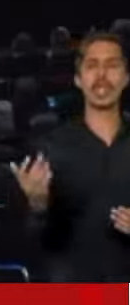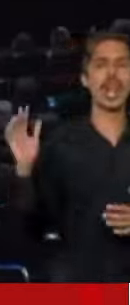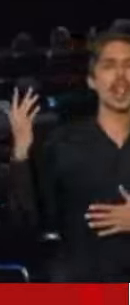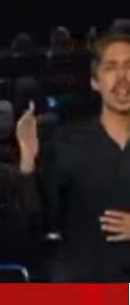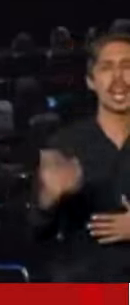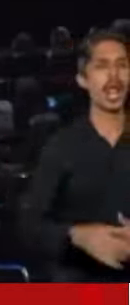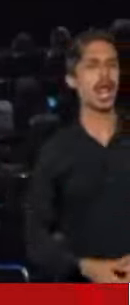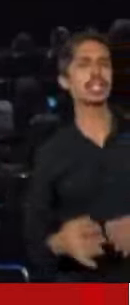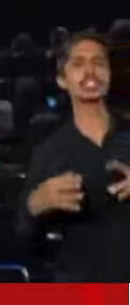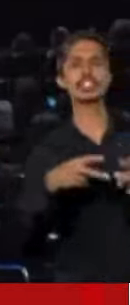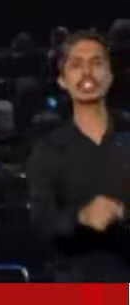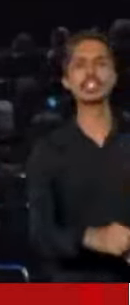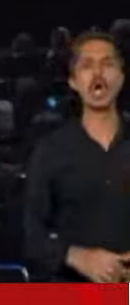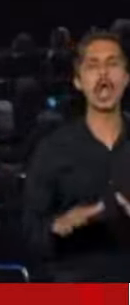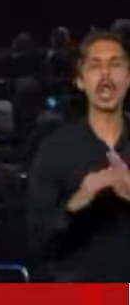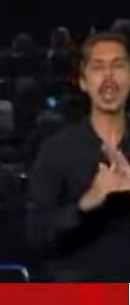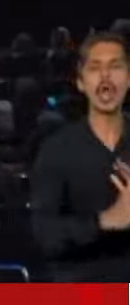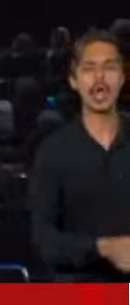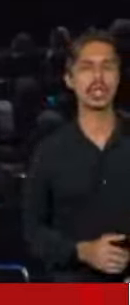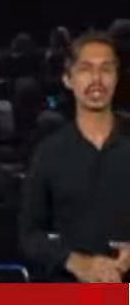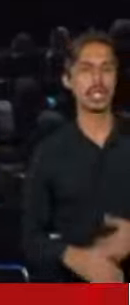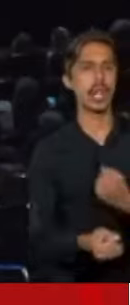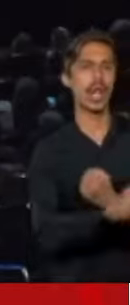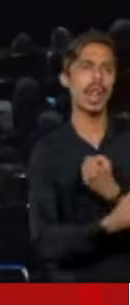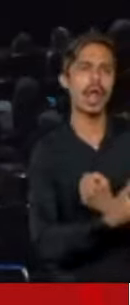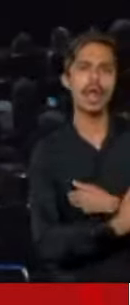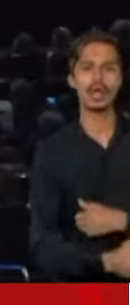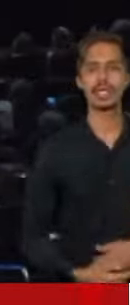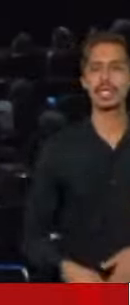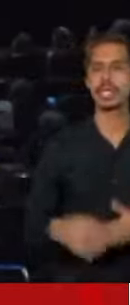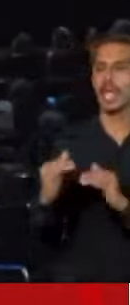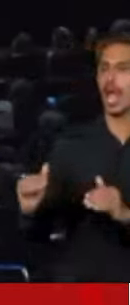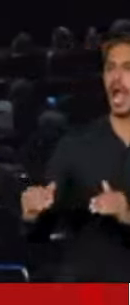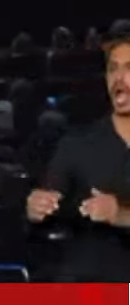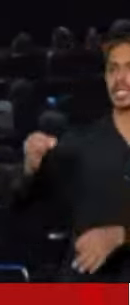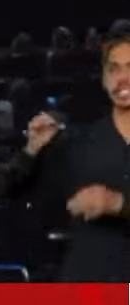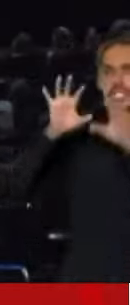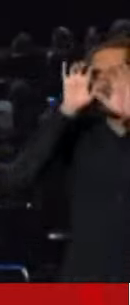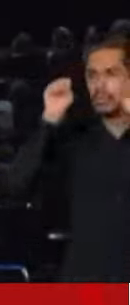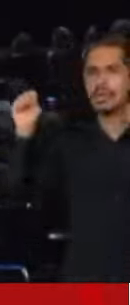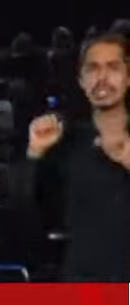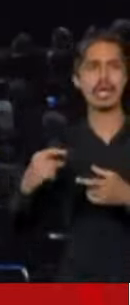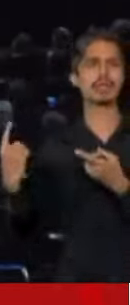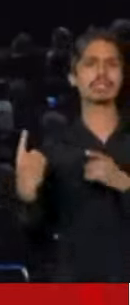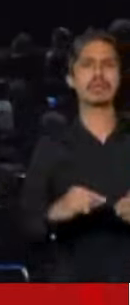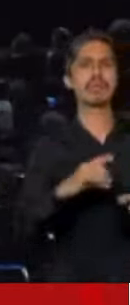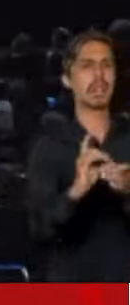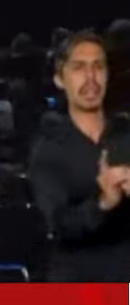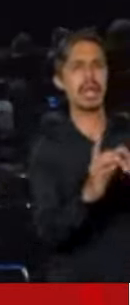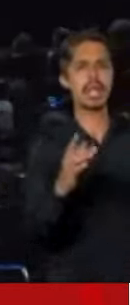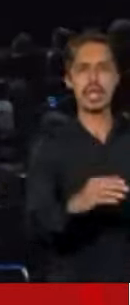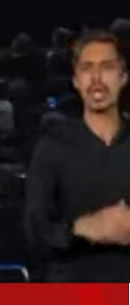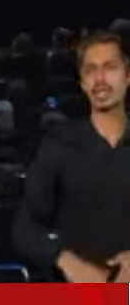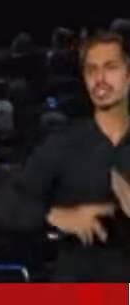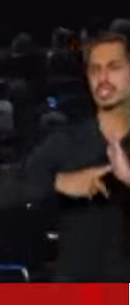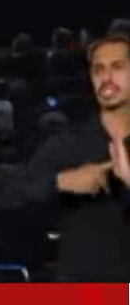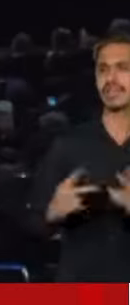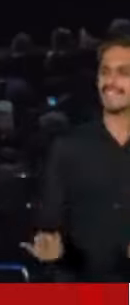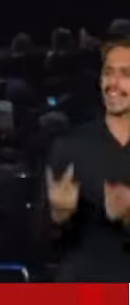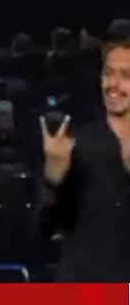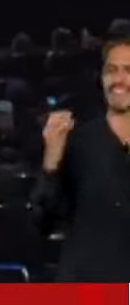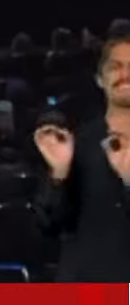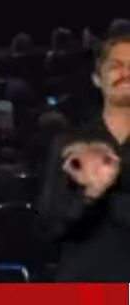funcionam, a Suprema Corte trabalha, atrapalha a democracia, a justiça não sei das coisas, o sindicato não vale nada, nada vale